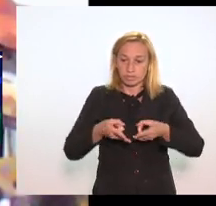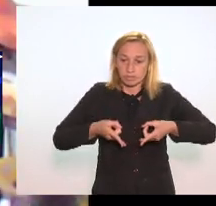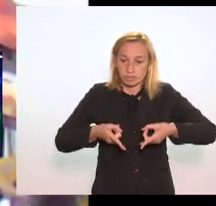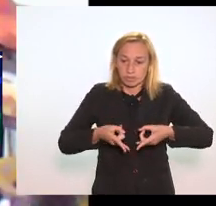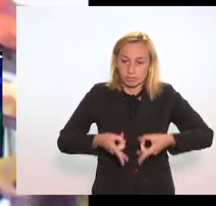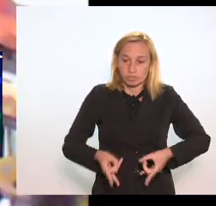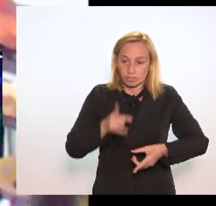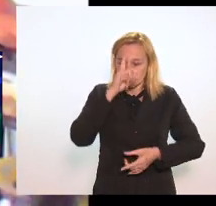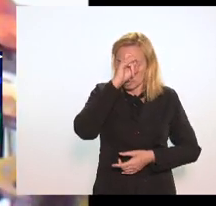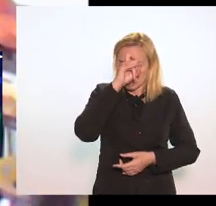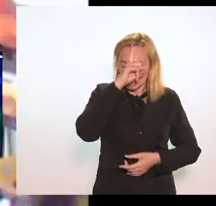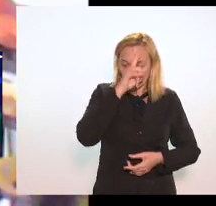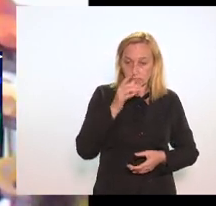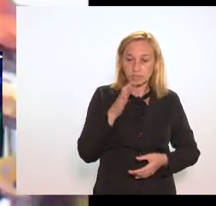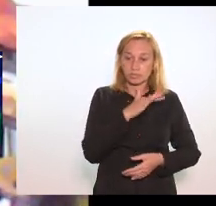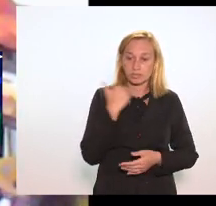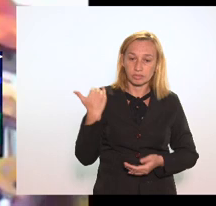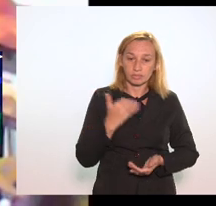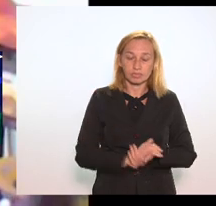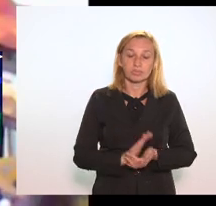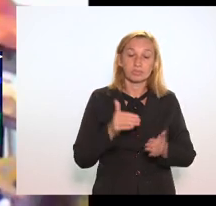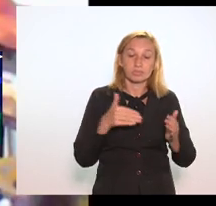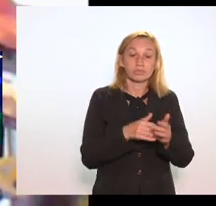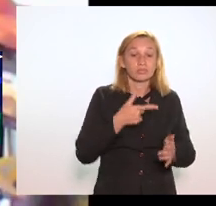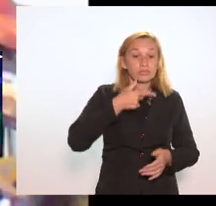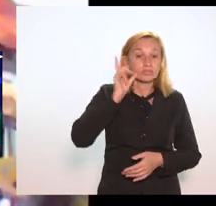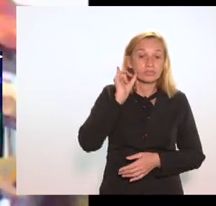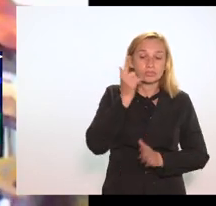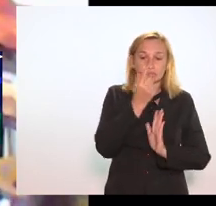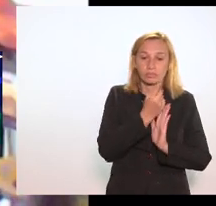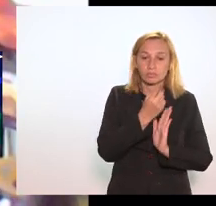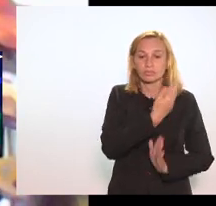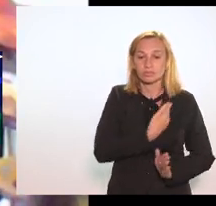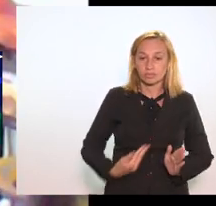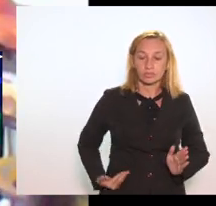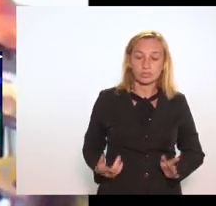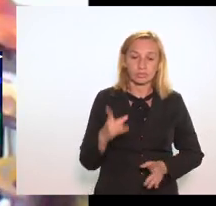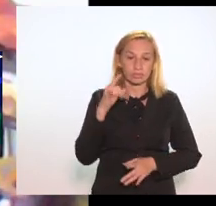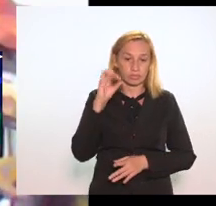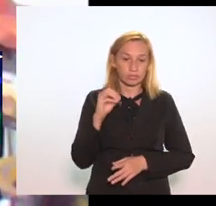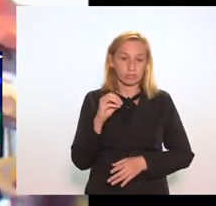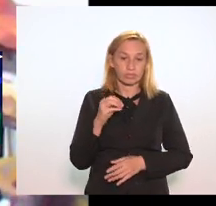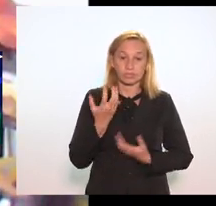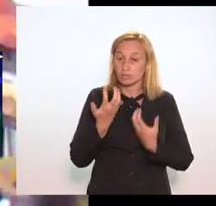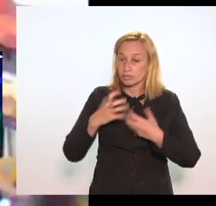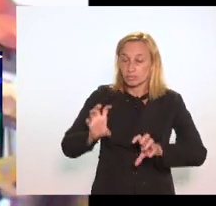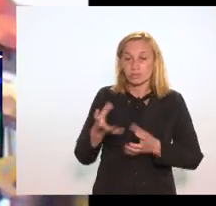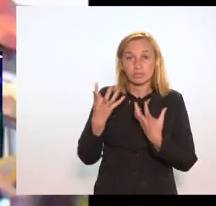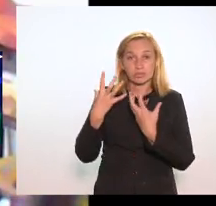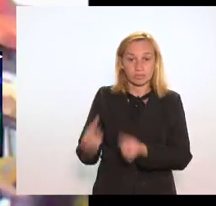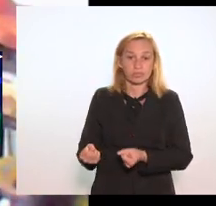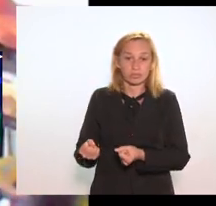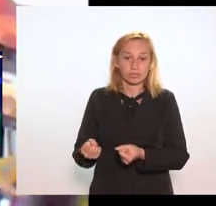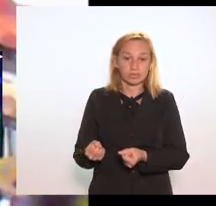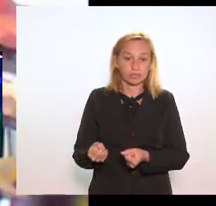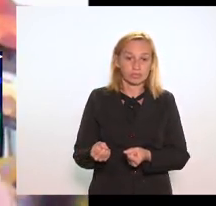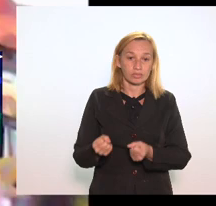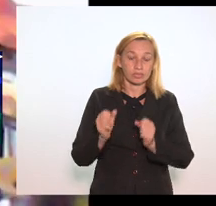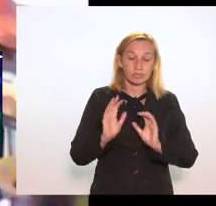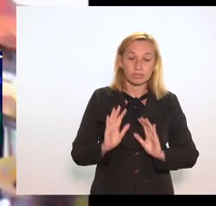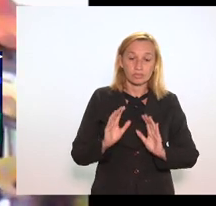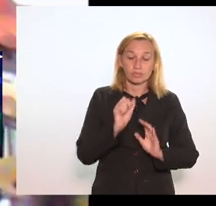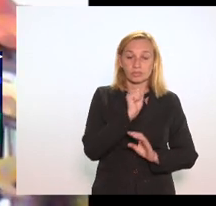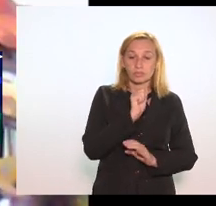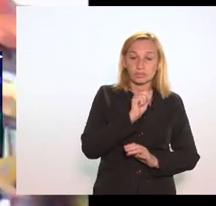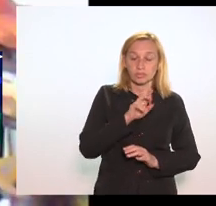e mesmo assim até ontem o governador Claudio Castro estava se recusam não aceitar que bares e